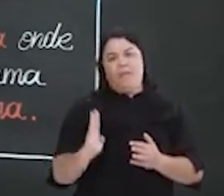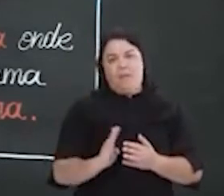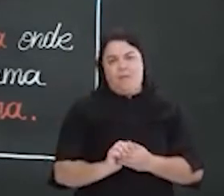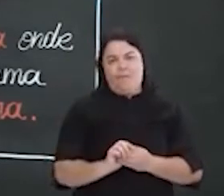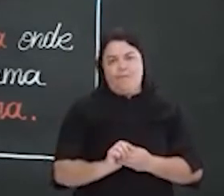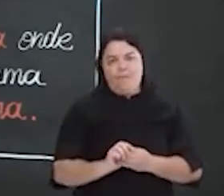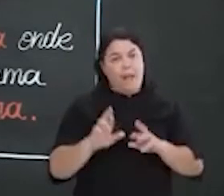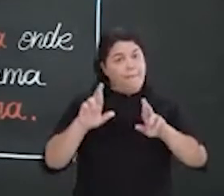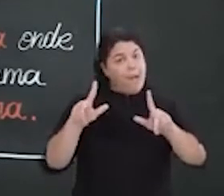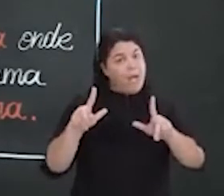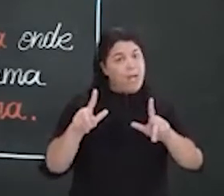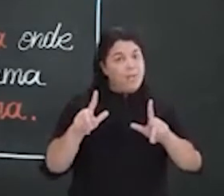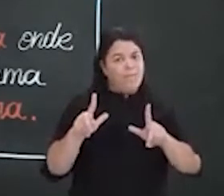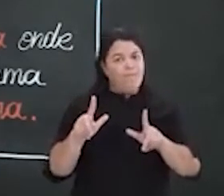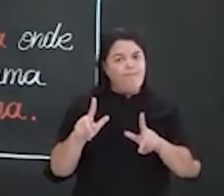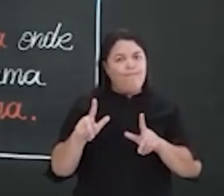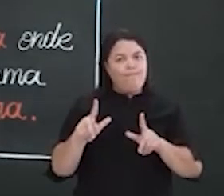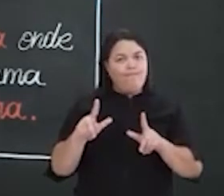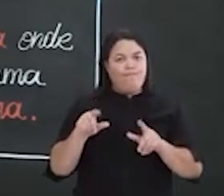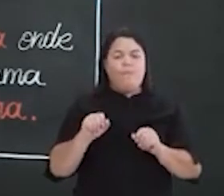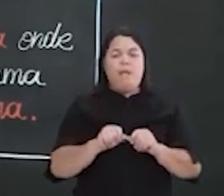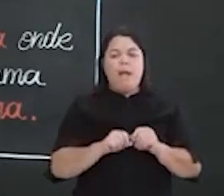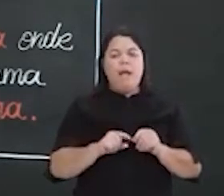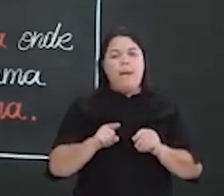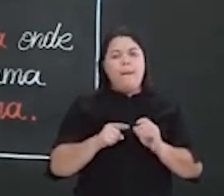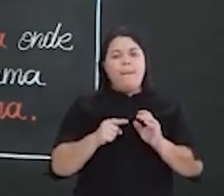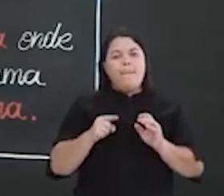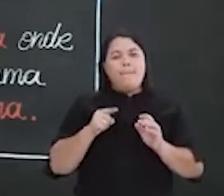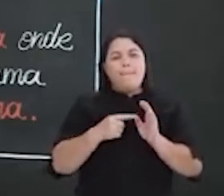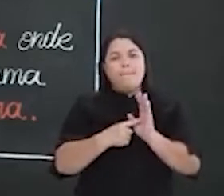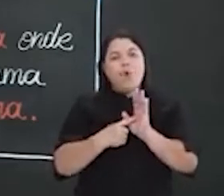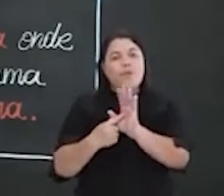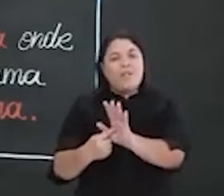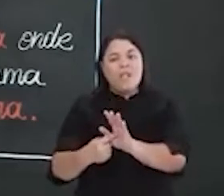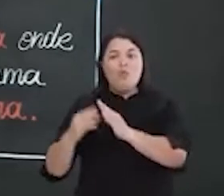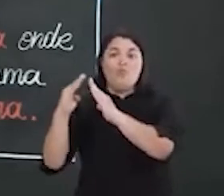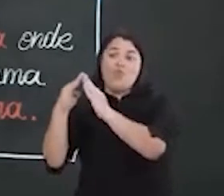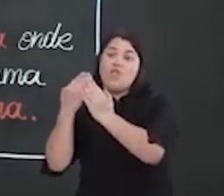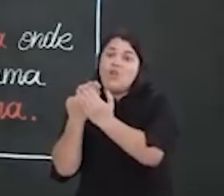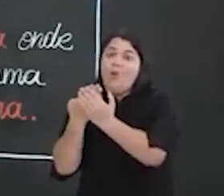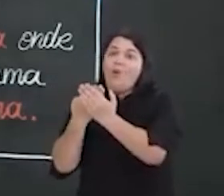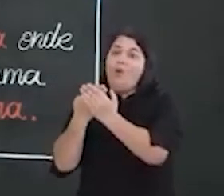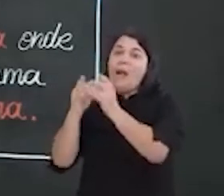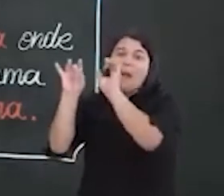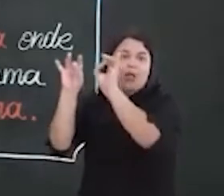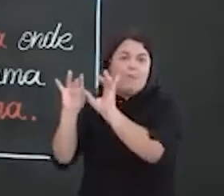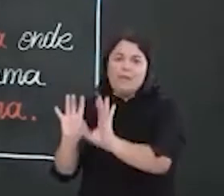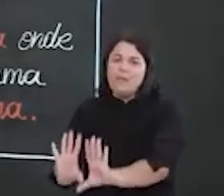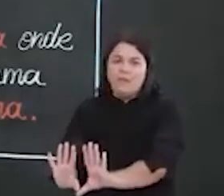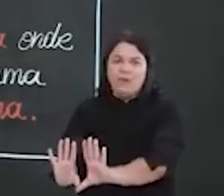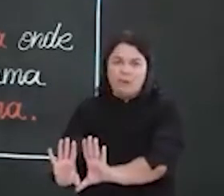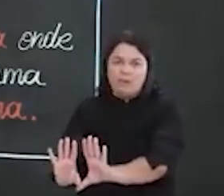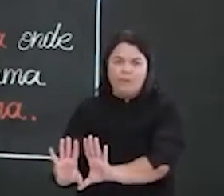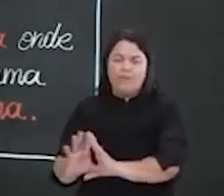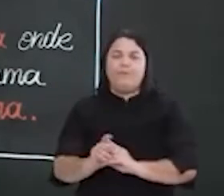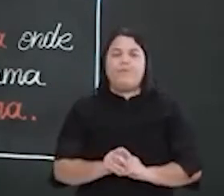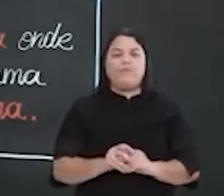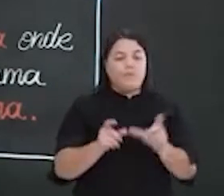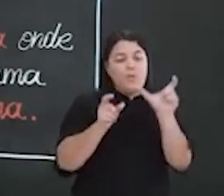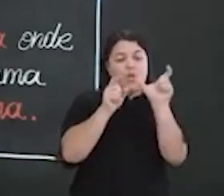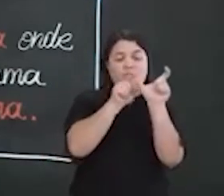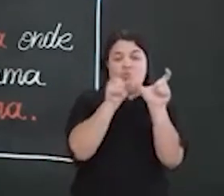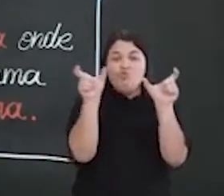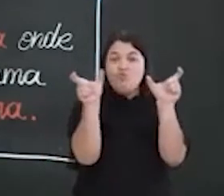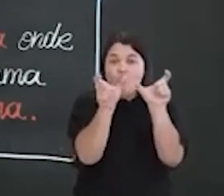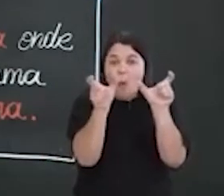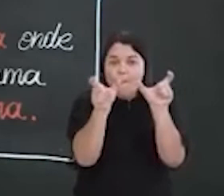franco-brasileira. Franco-brasileira não está aqui à toa. A função desse termo, que é um adjetivo composto, porque é formado de